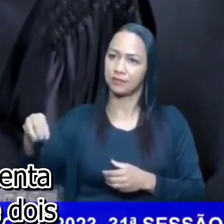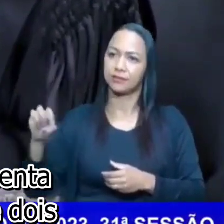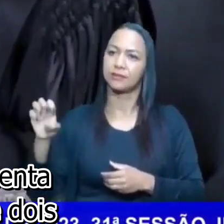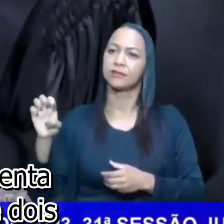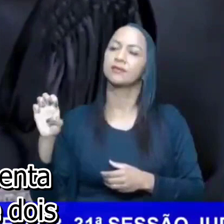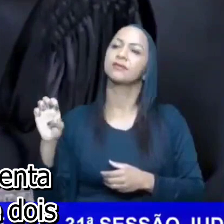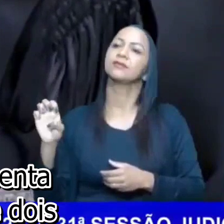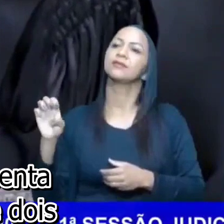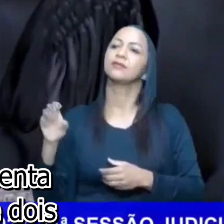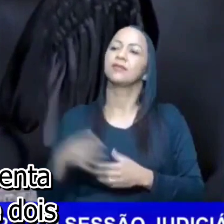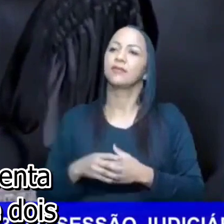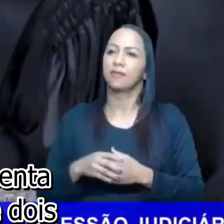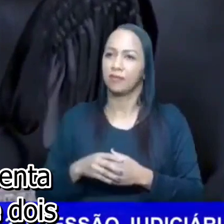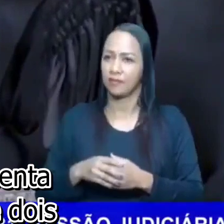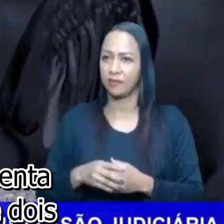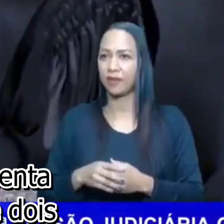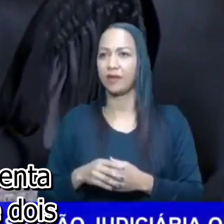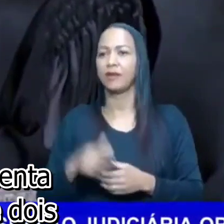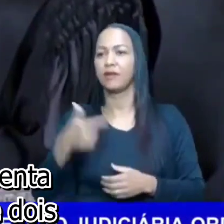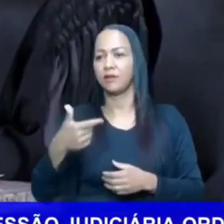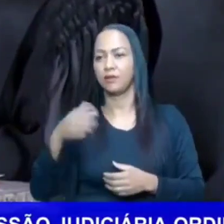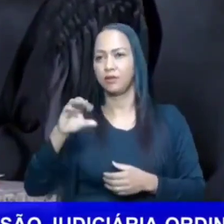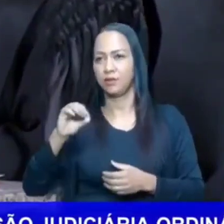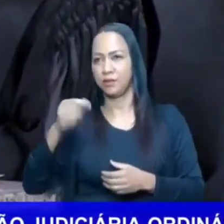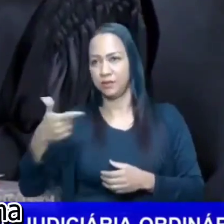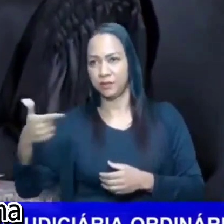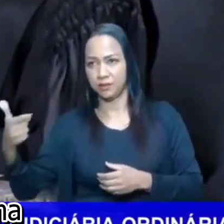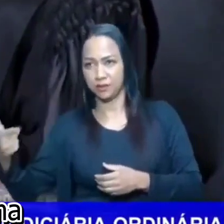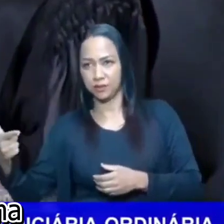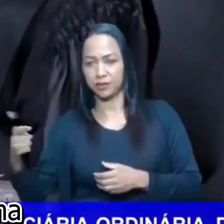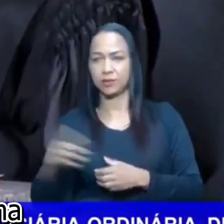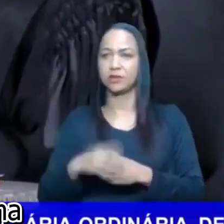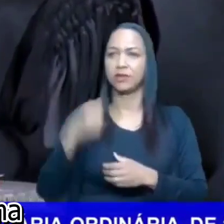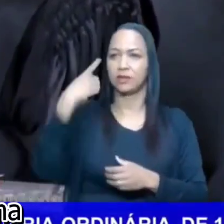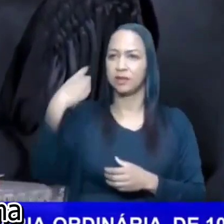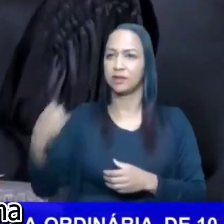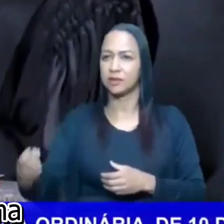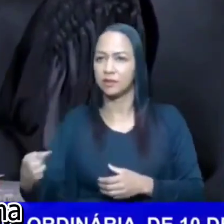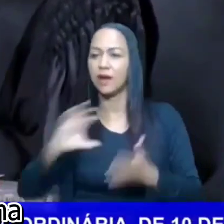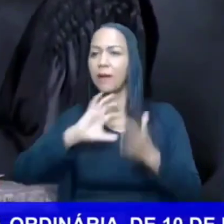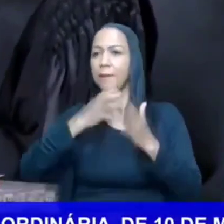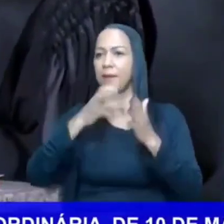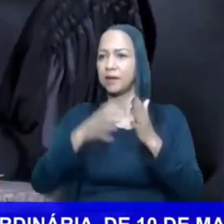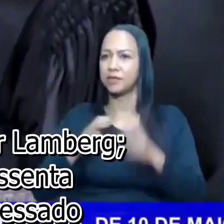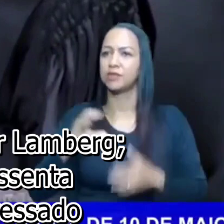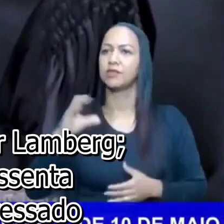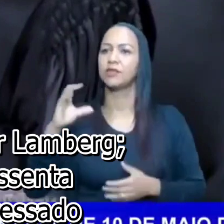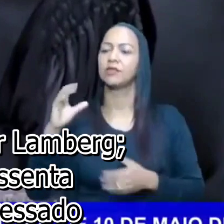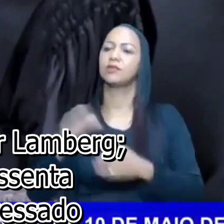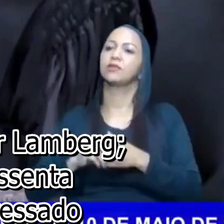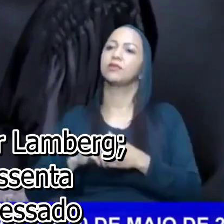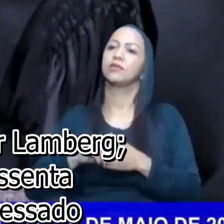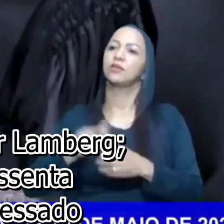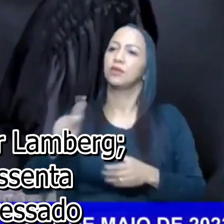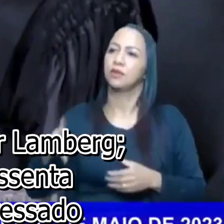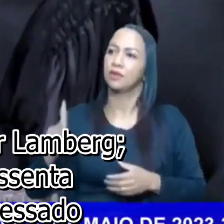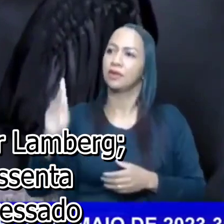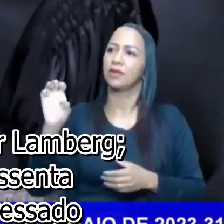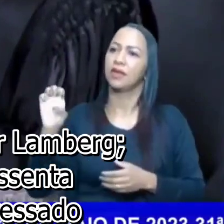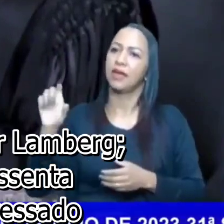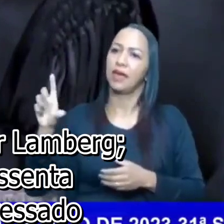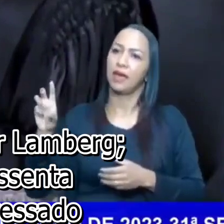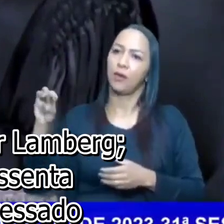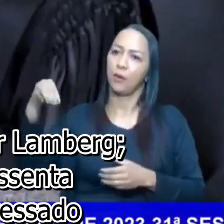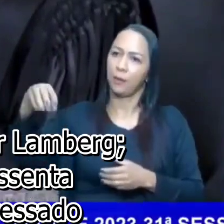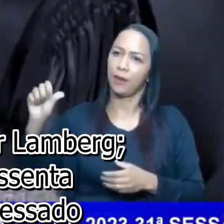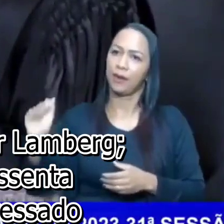contas 060-1348 de 2022, interessados o Partido Cidadania, Kelma do Livramento Cardoso